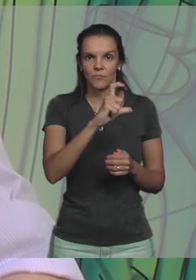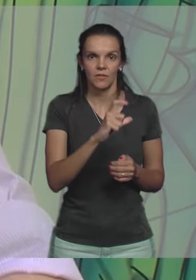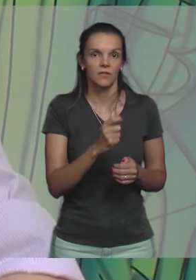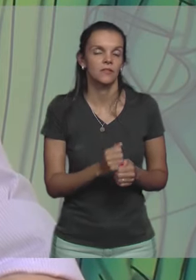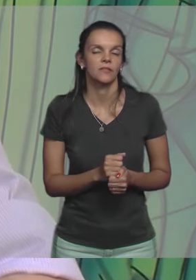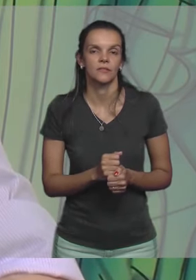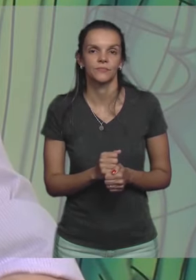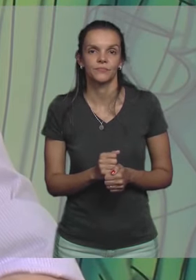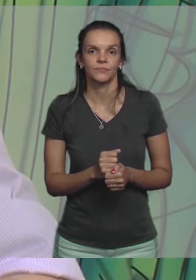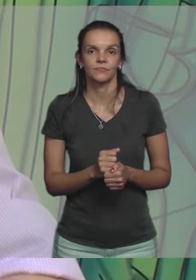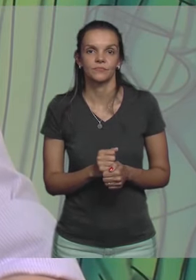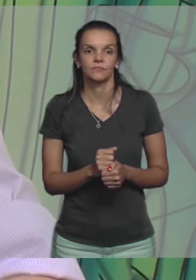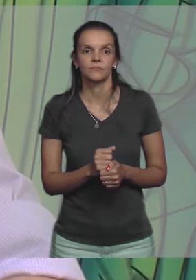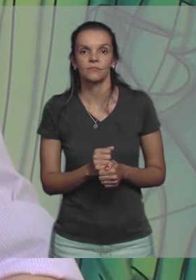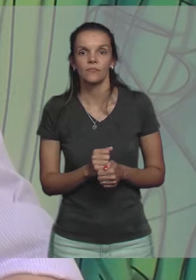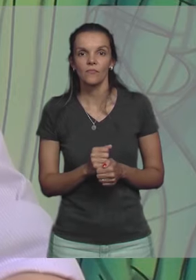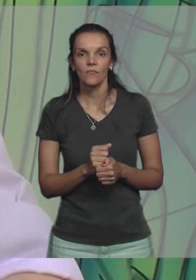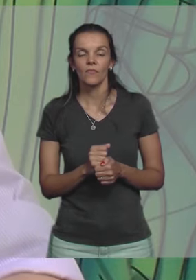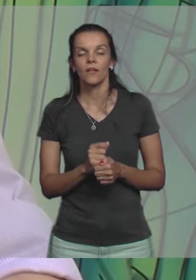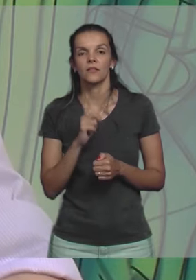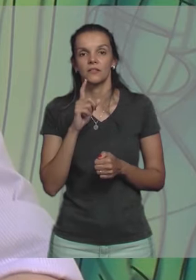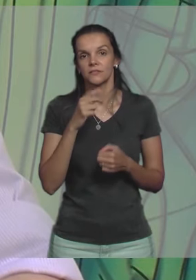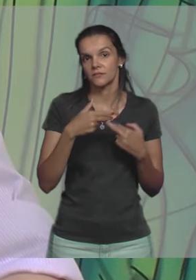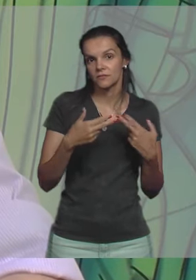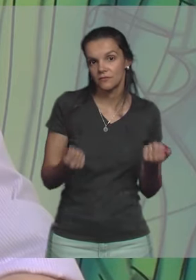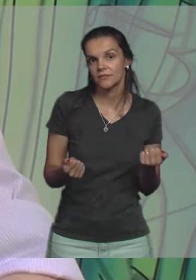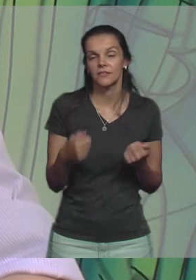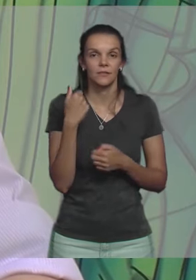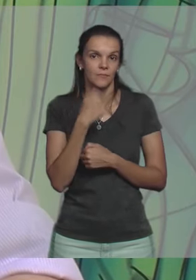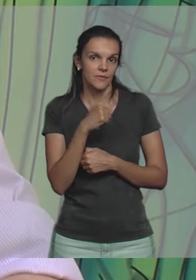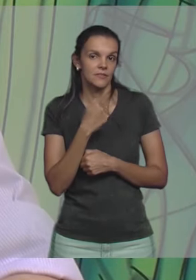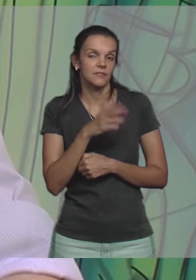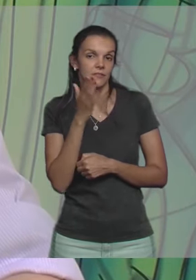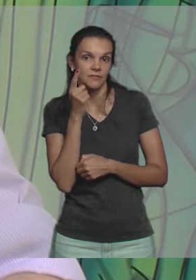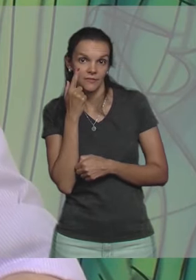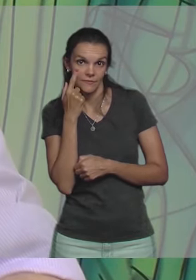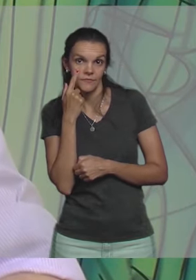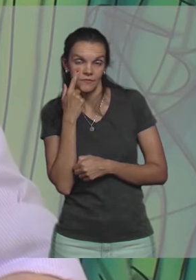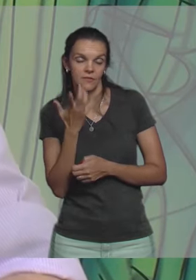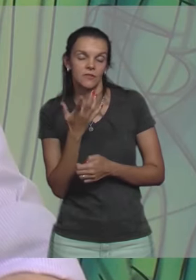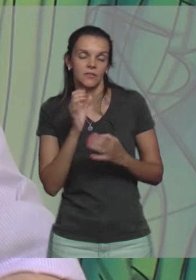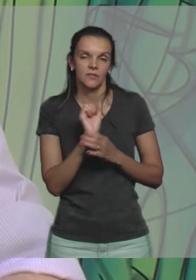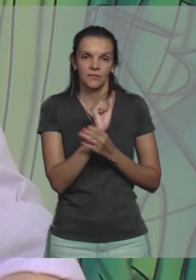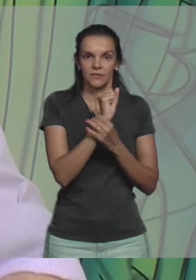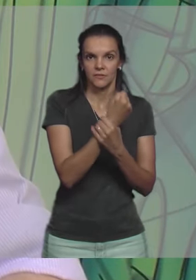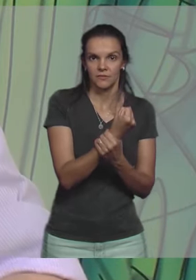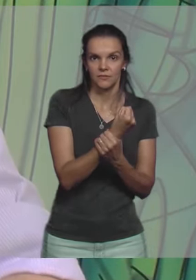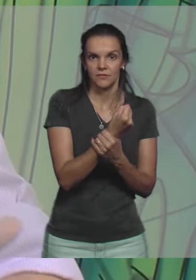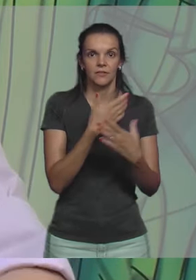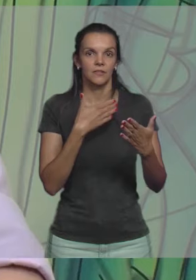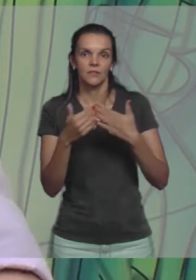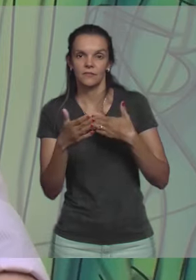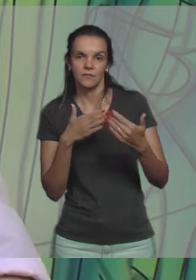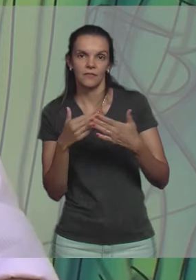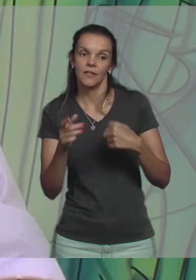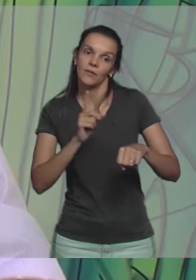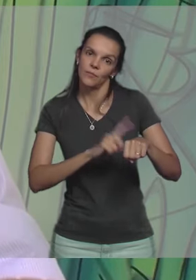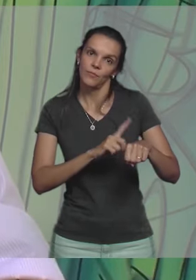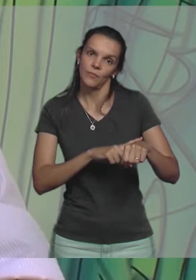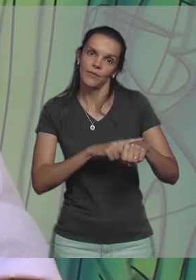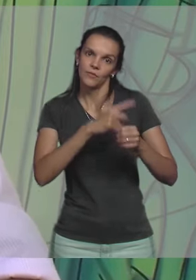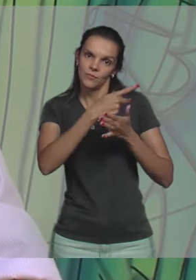os desdobramentos. Então, esse aspecto precisa ser considerado como segurança viária em qualquer